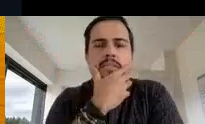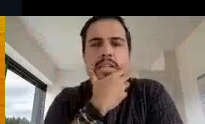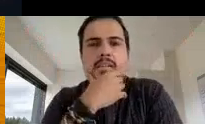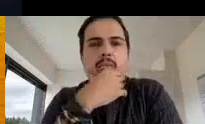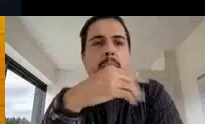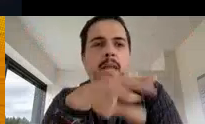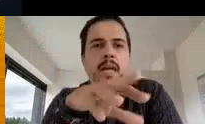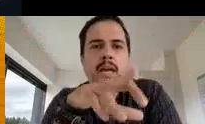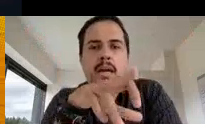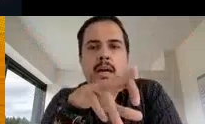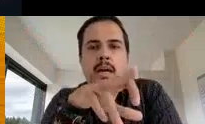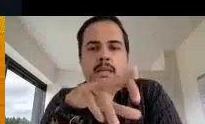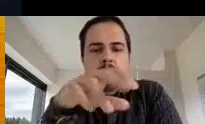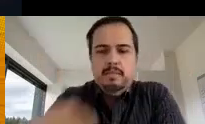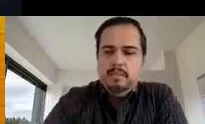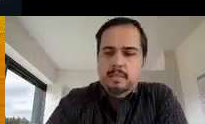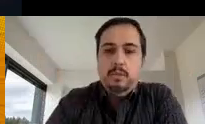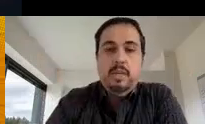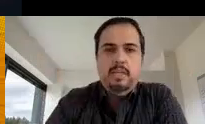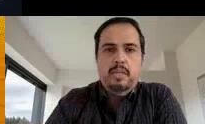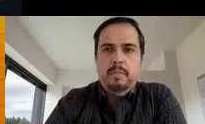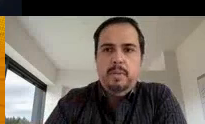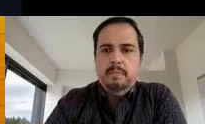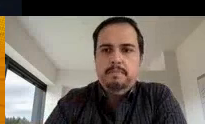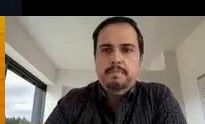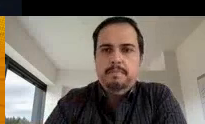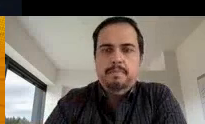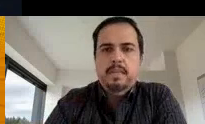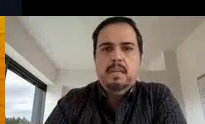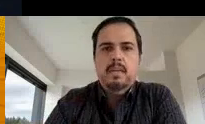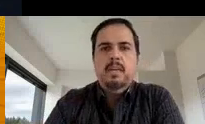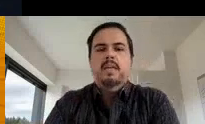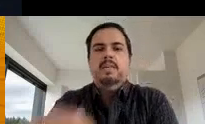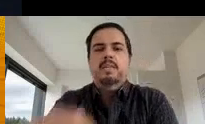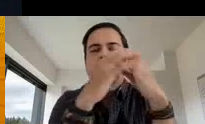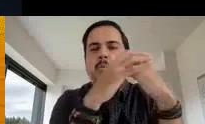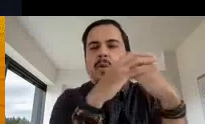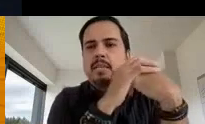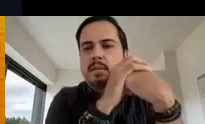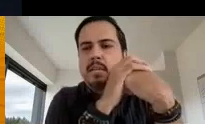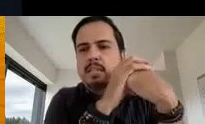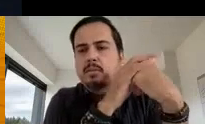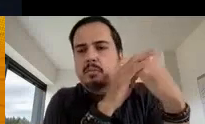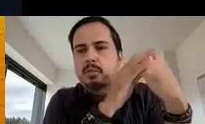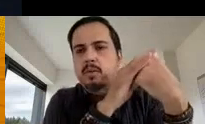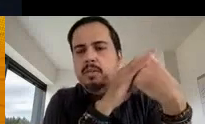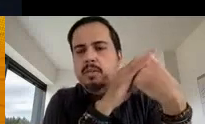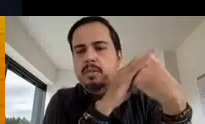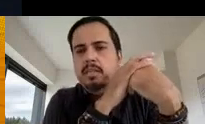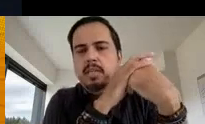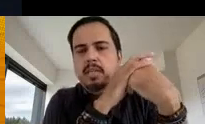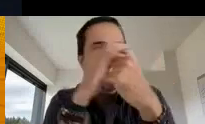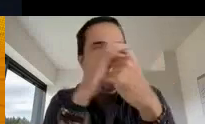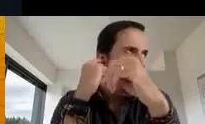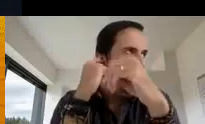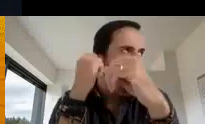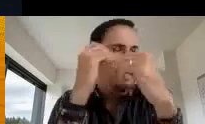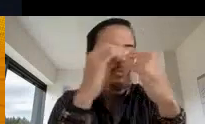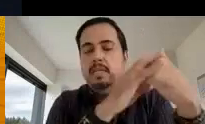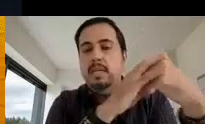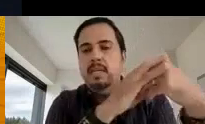Não tirei o sinal dessa slide, né? Deixa eu sair aqui. Vocês têm uma máxima na gestão de